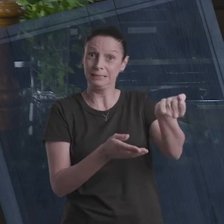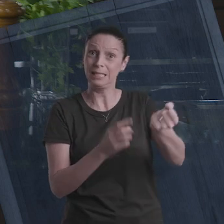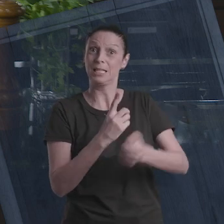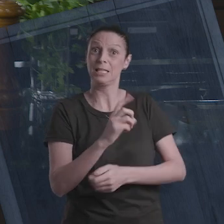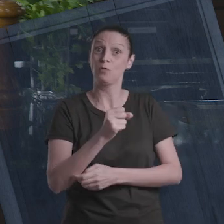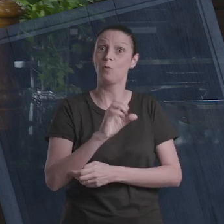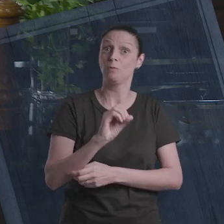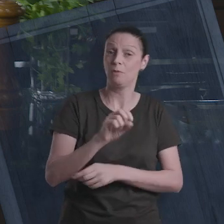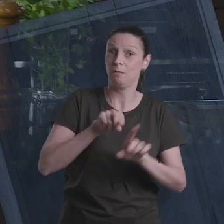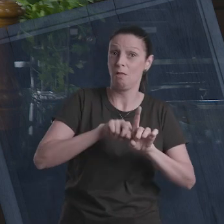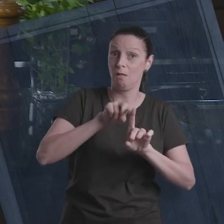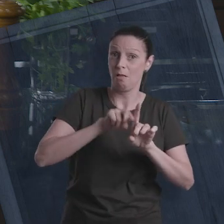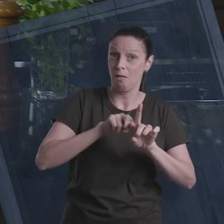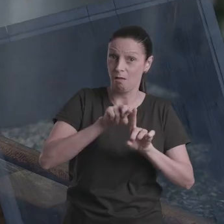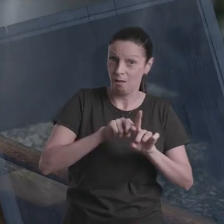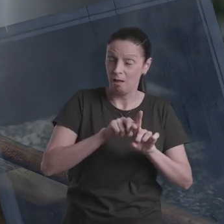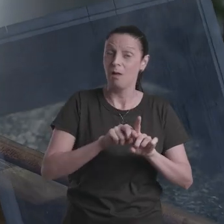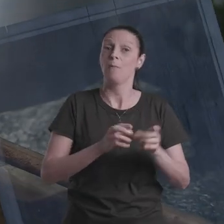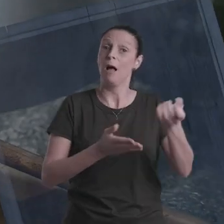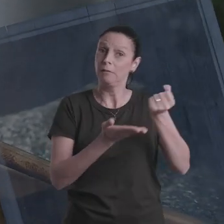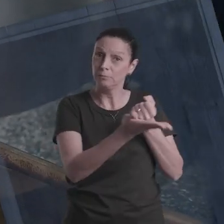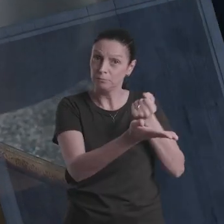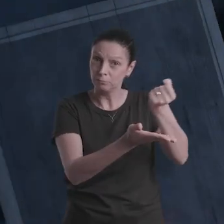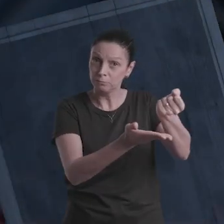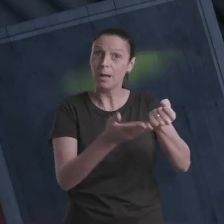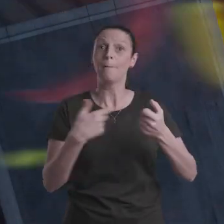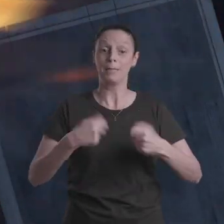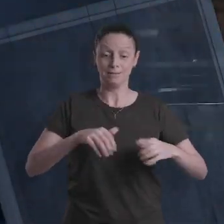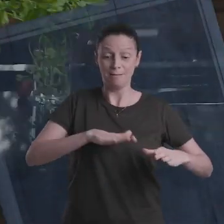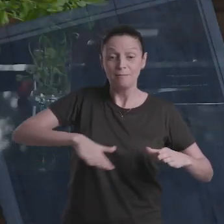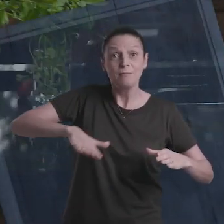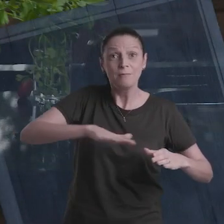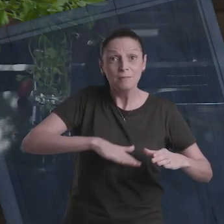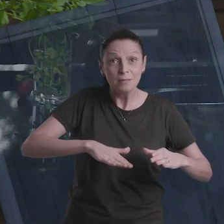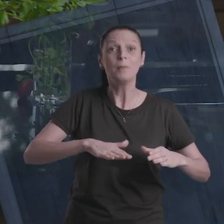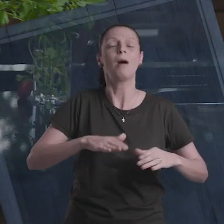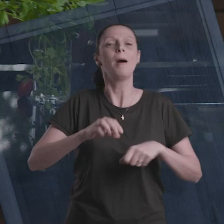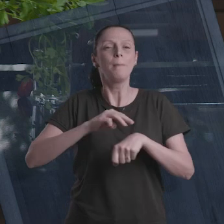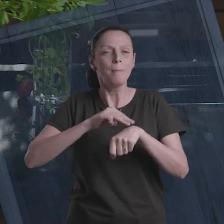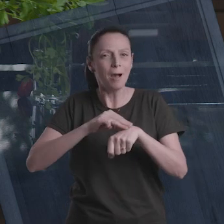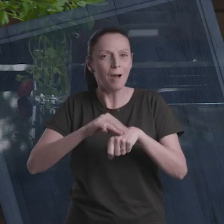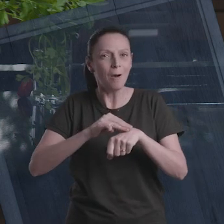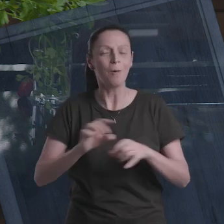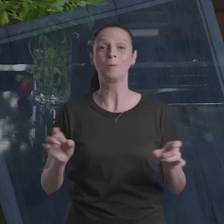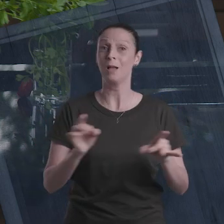180 graus, assar até ela ficar dourada. Ficou